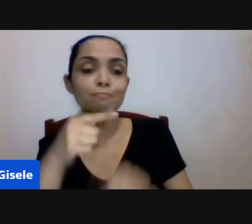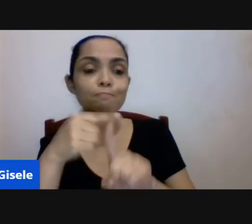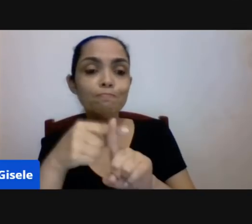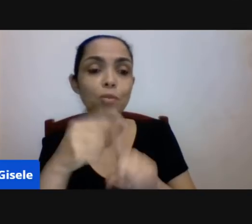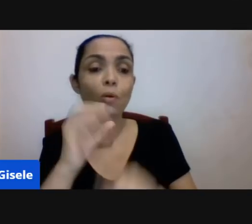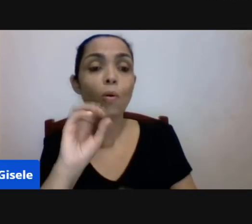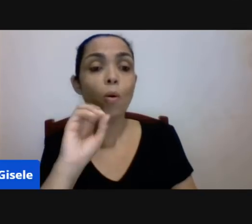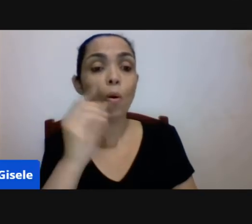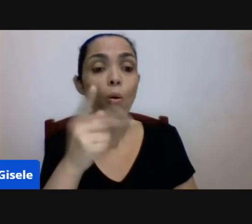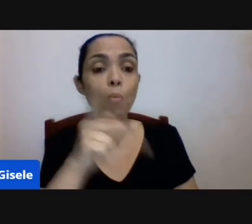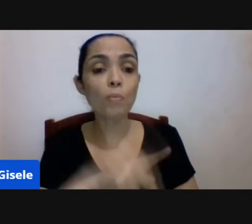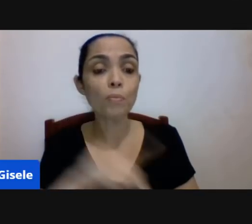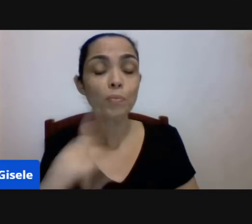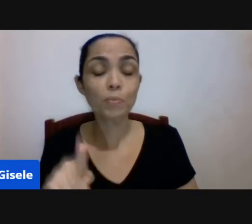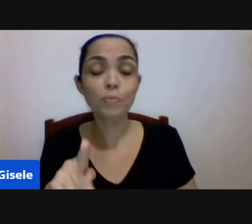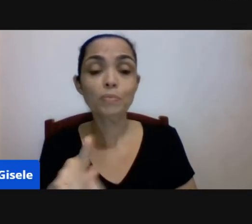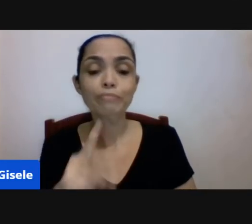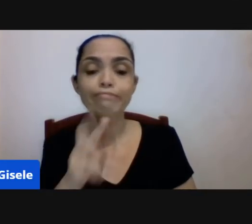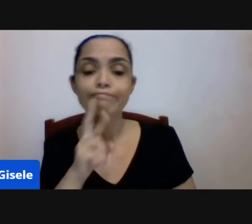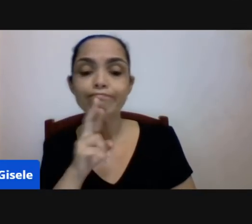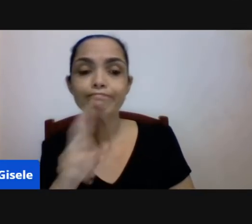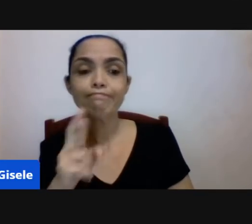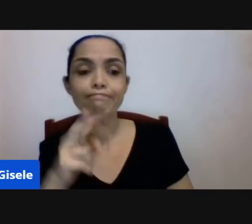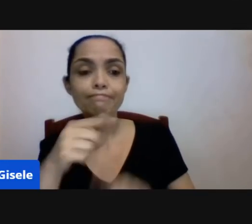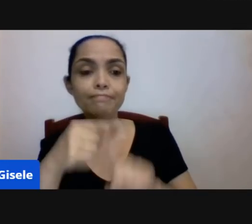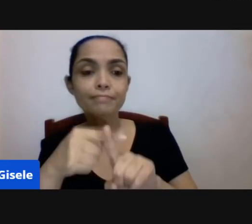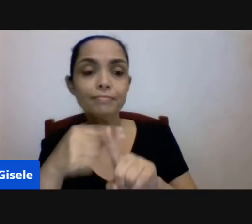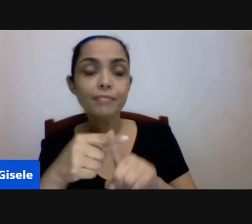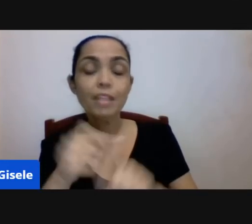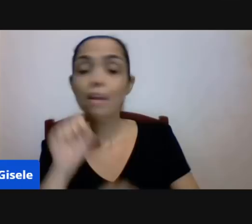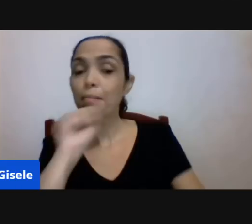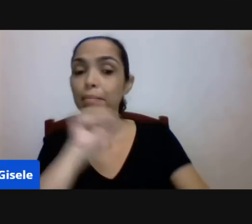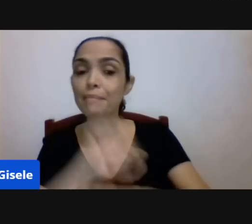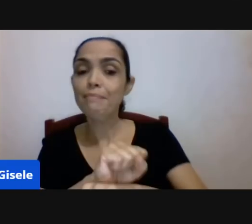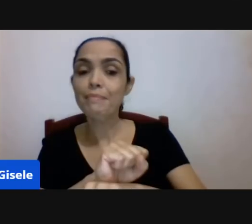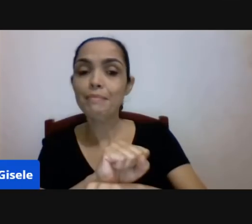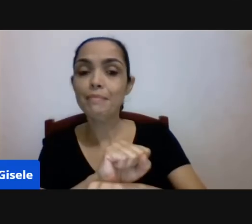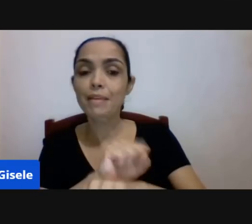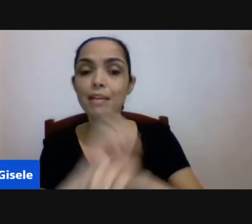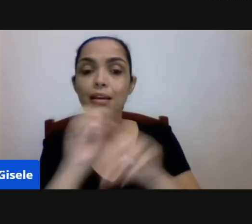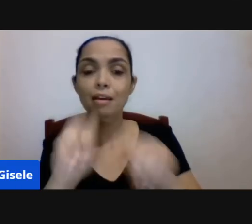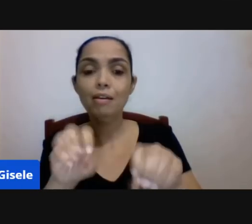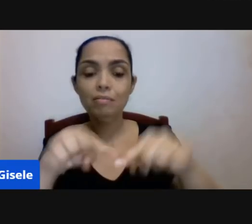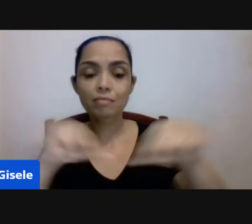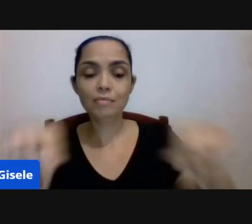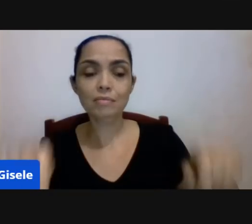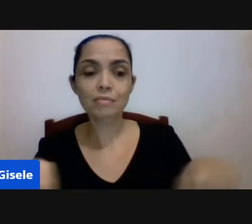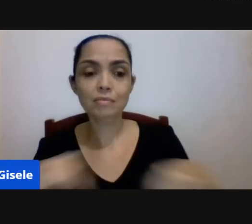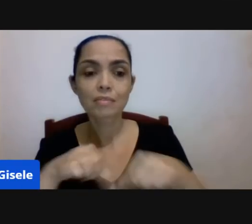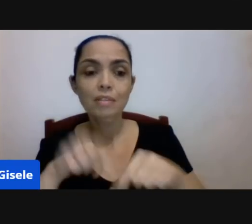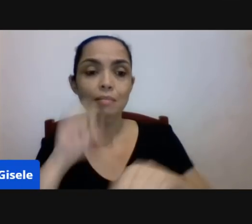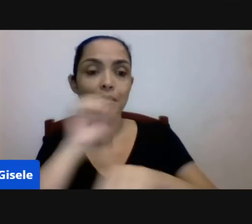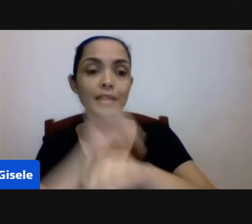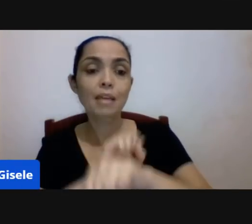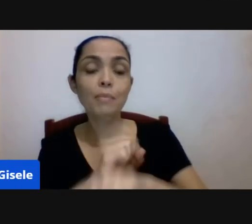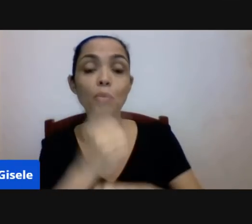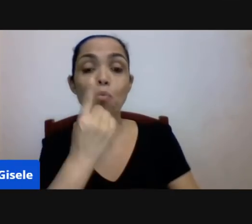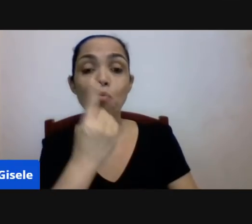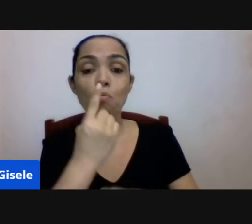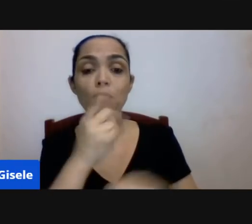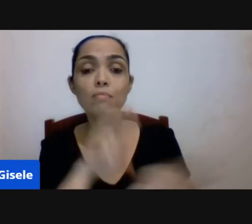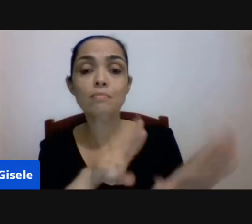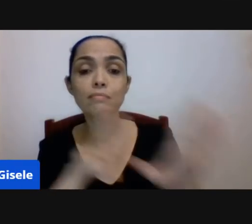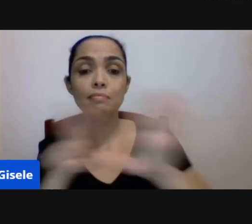com Covid. Tem que suspender imediatamente as atividades presenciais da turma pelo período de 7 dias e